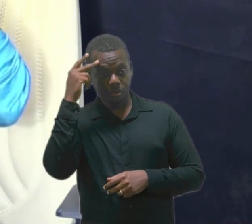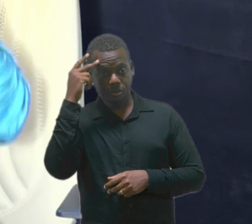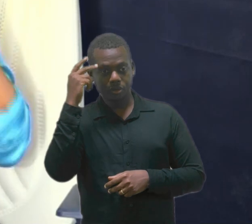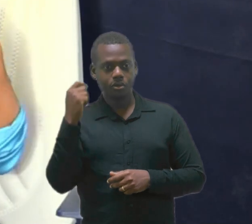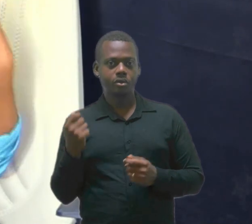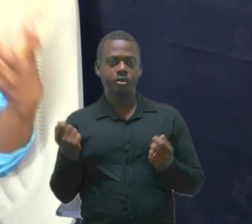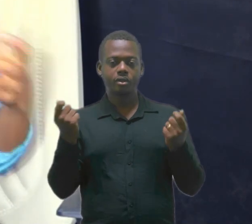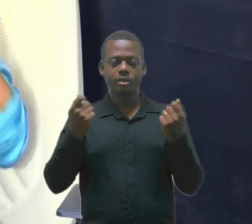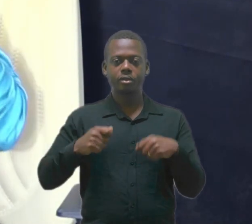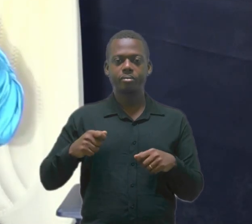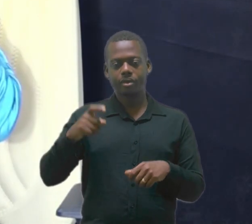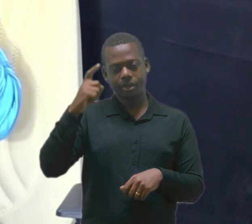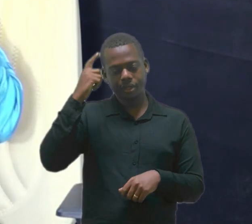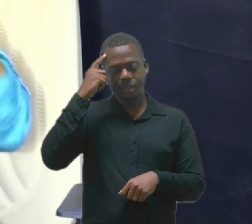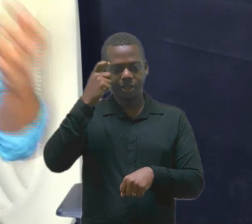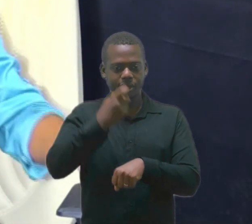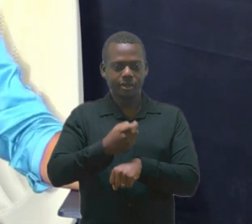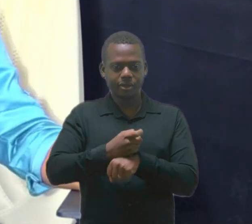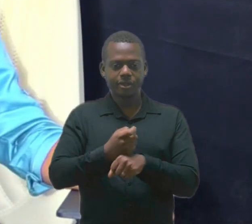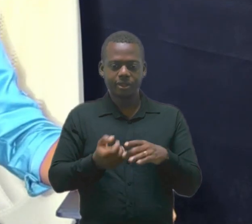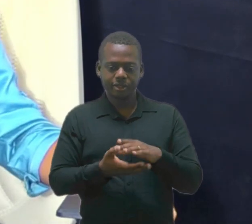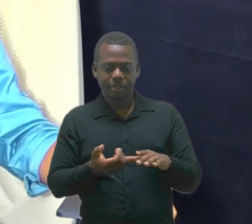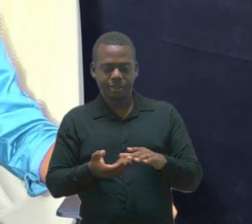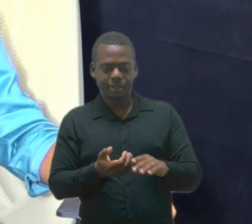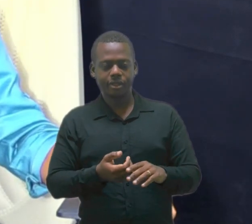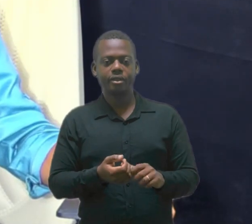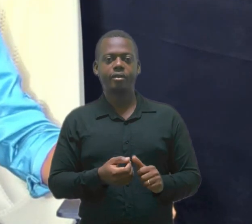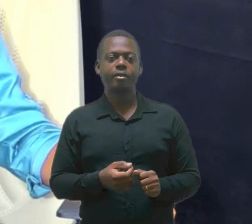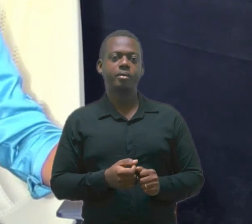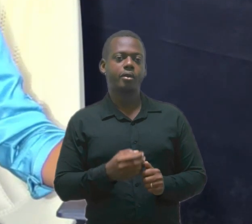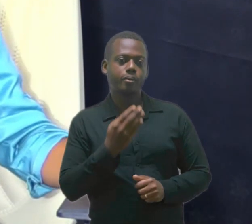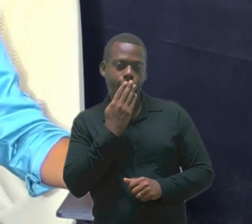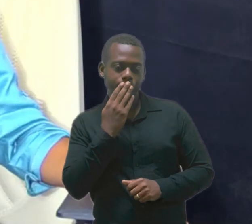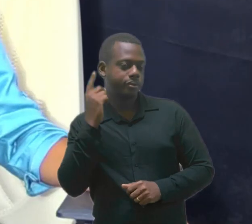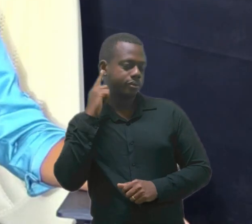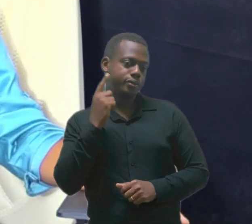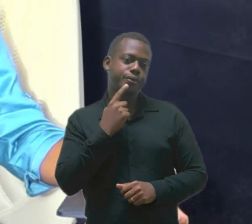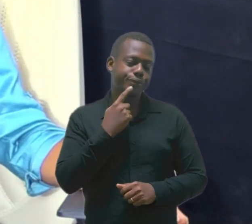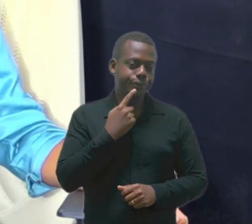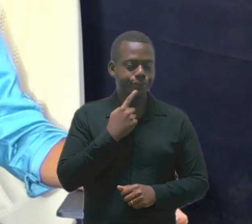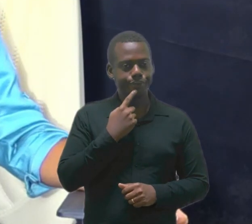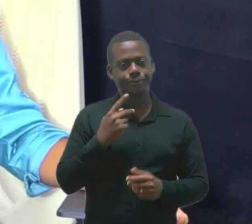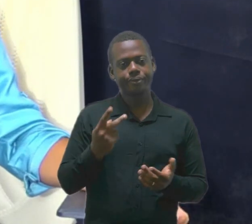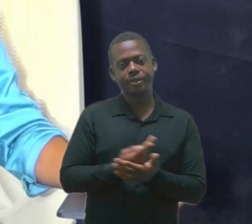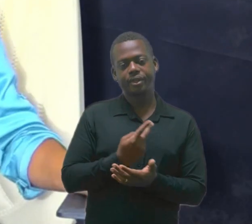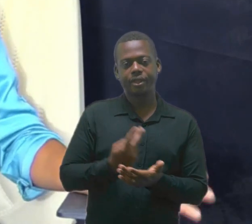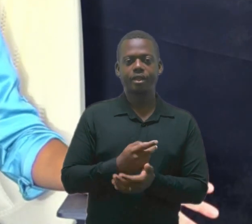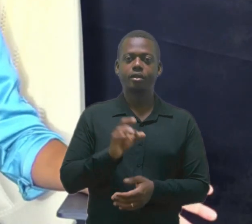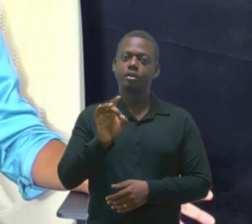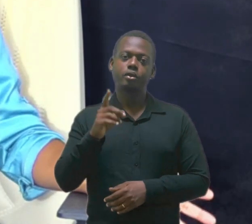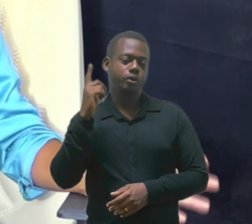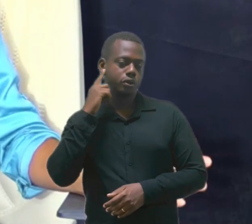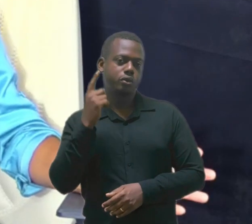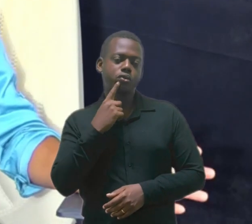Sair um pouquinho dessa ignorância. Poxa, eu era ignorante, né? Como você falou, a questão de surdo-mudo, que não é surdo-mudo, é surdo, né? A questão da Libras, que não